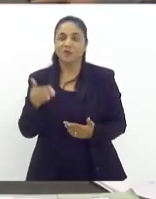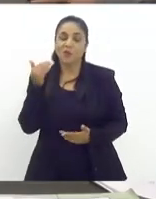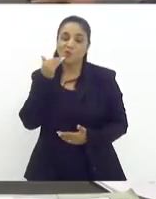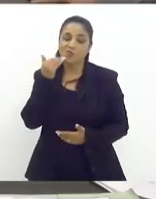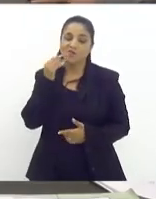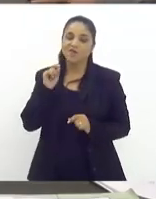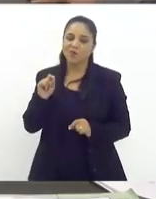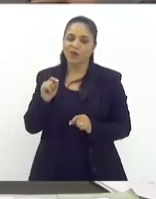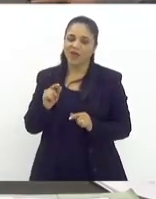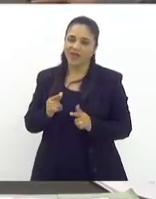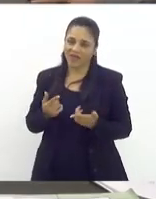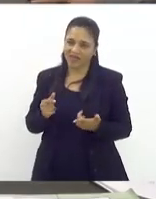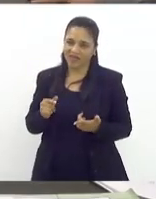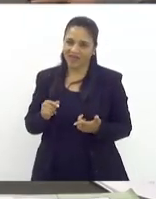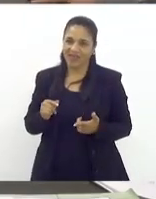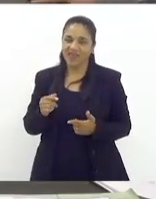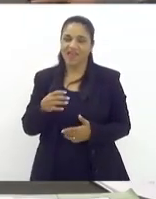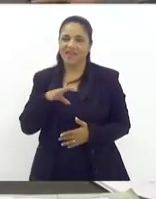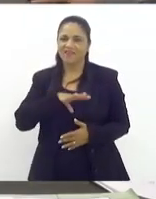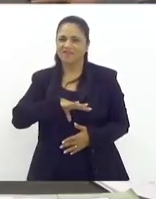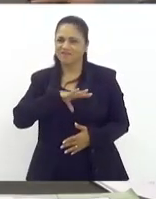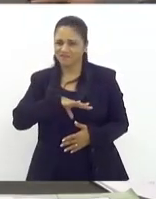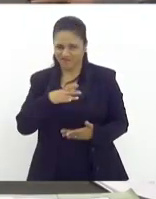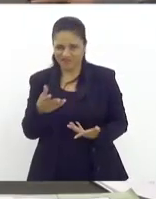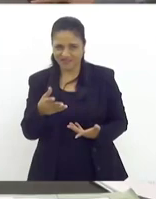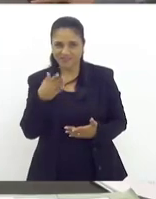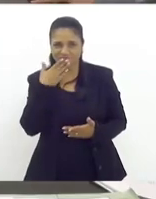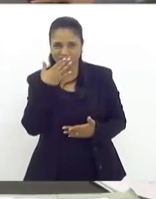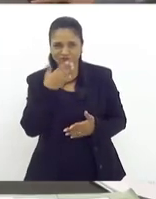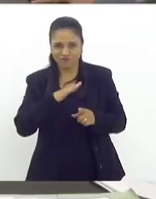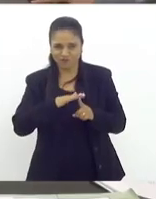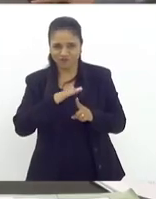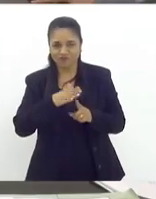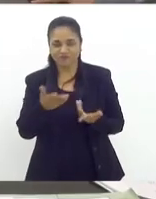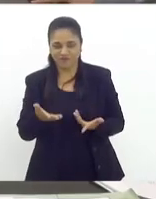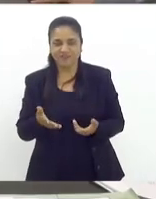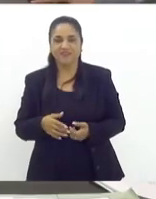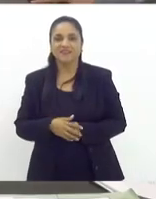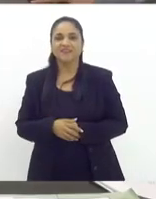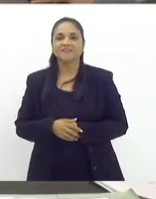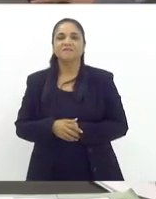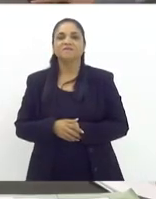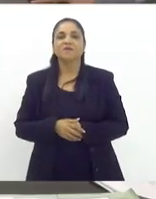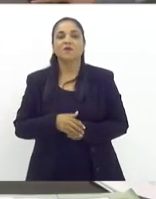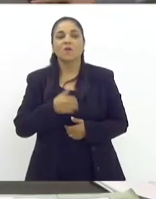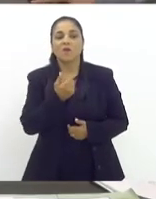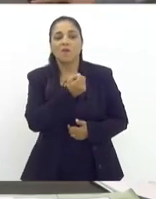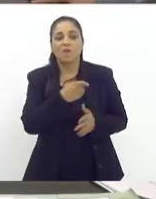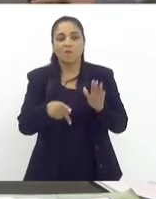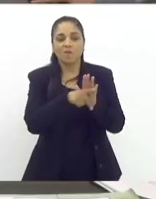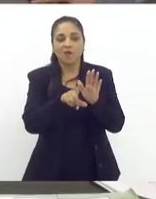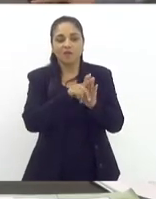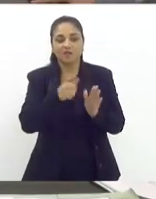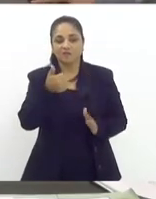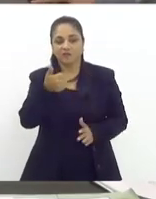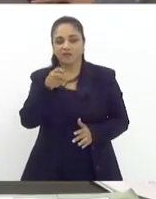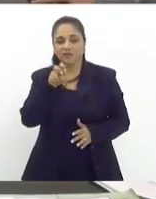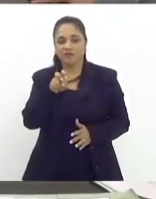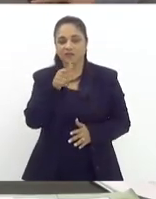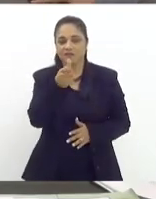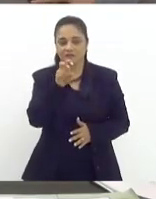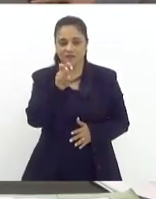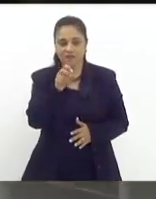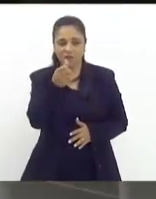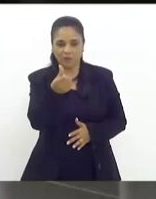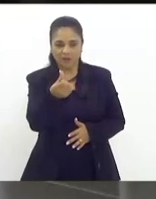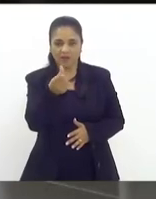vascaíno. Deputado 15 da Paula. Projeto 15 da pauta. É o PL, mas eu já ouvi falar, deputado Luiz Paulo, que na segunda